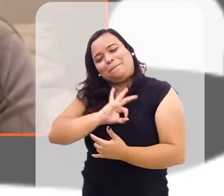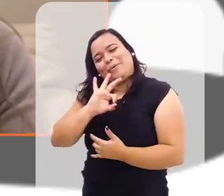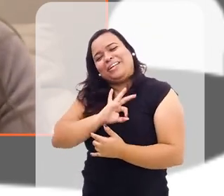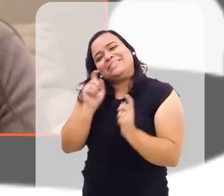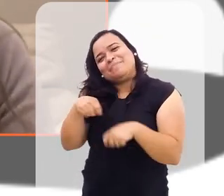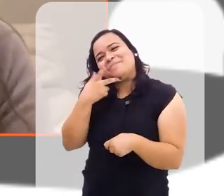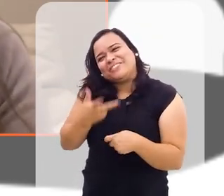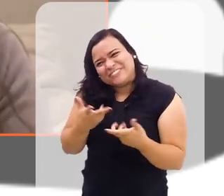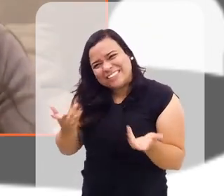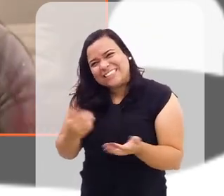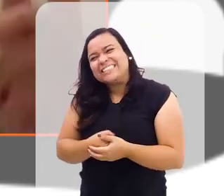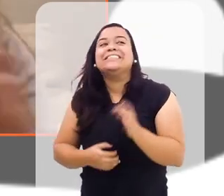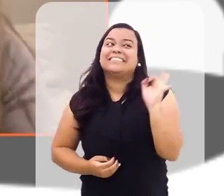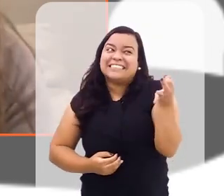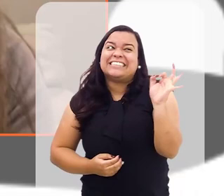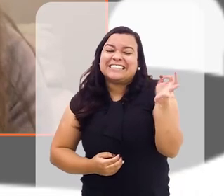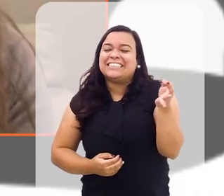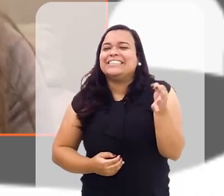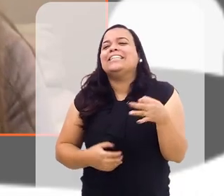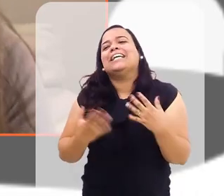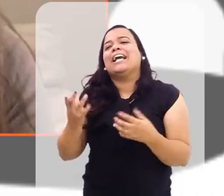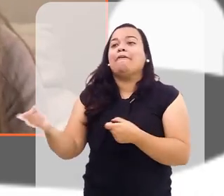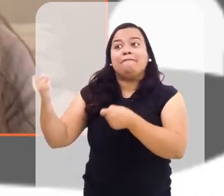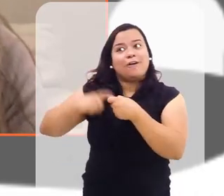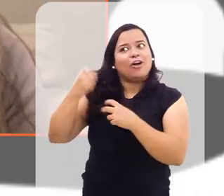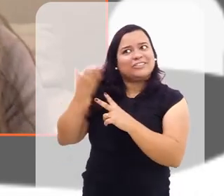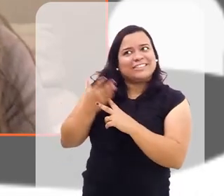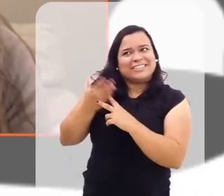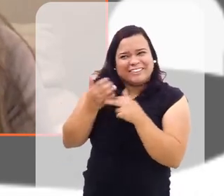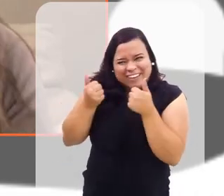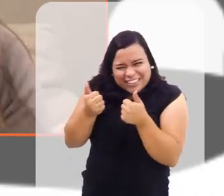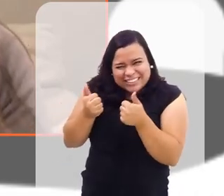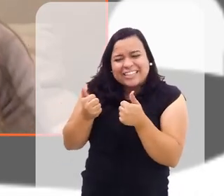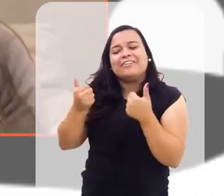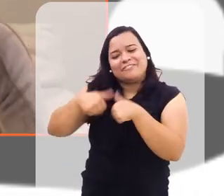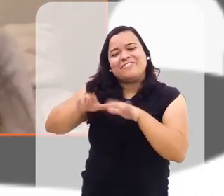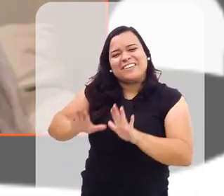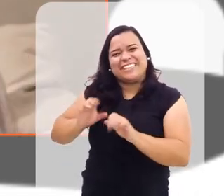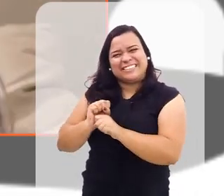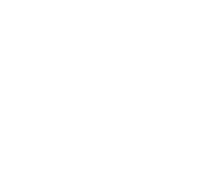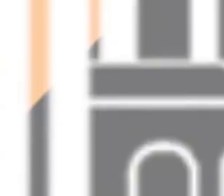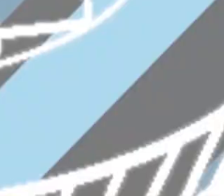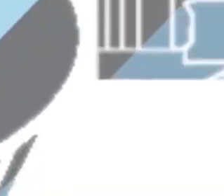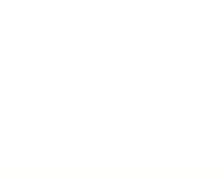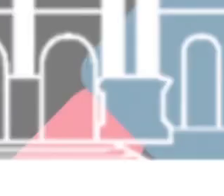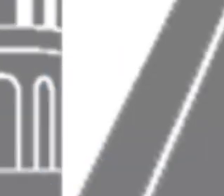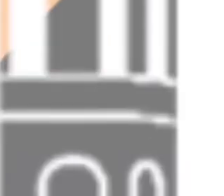assim, né, Lu? Para você ficar conosco na volta do intervalo. Fica conosco!